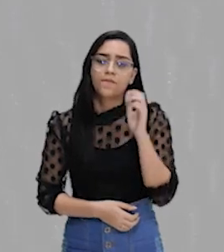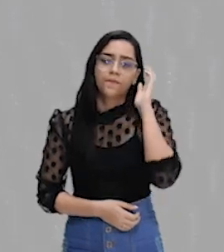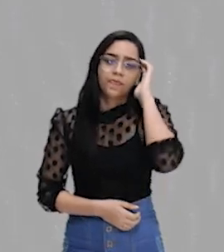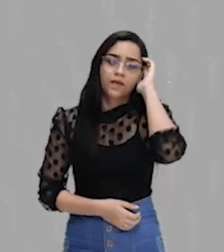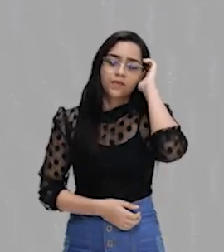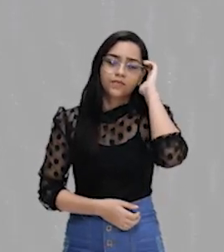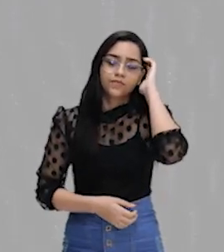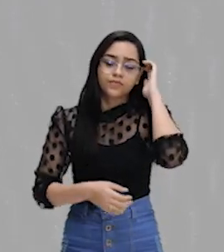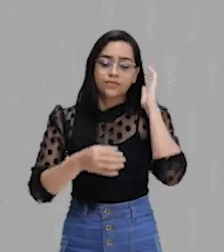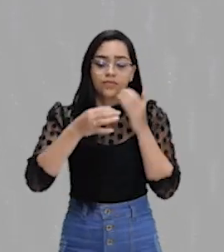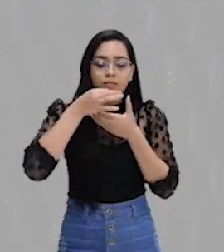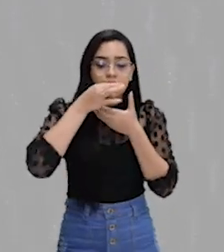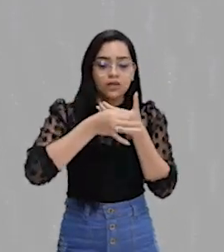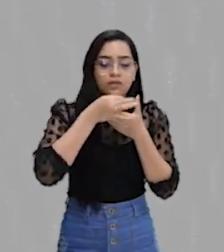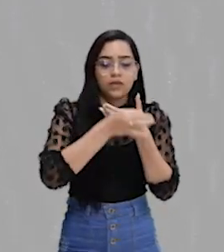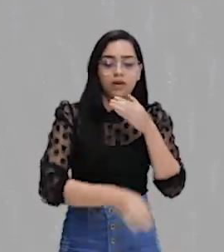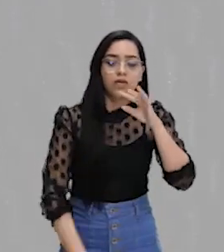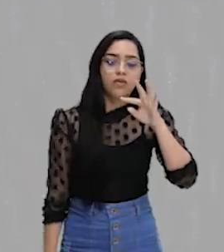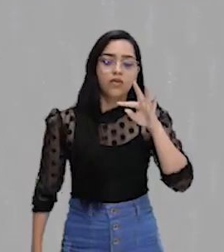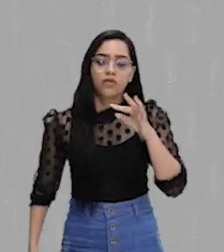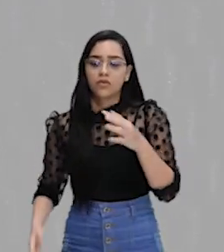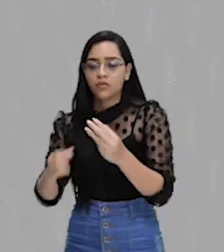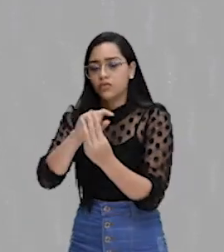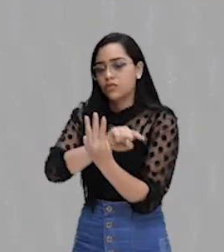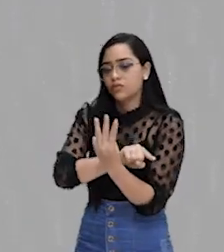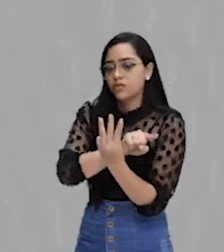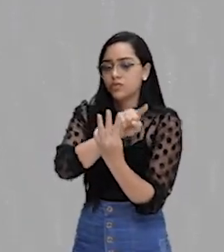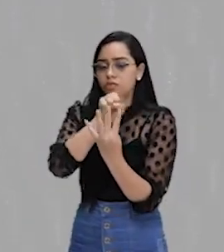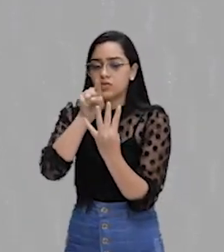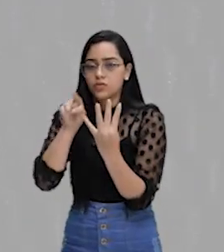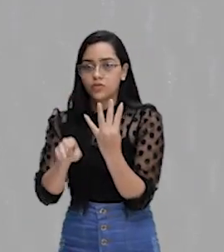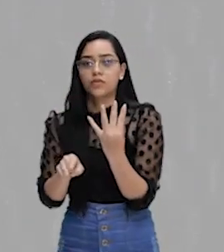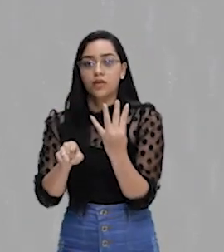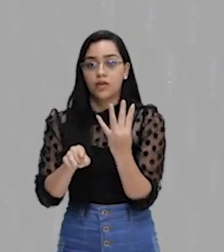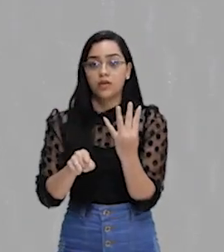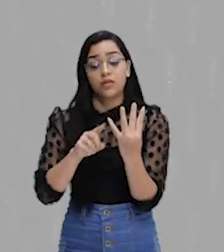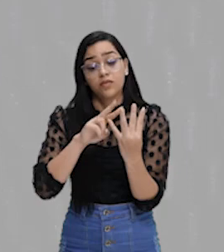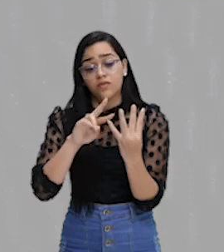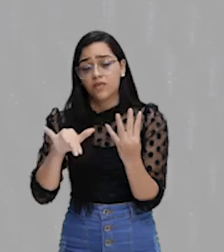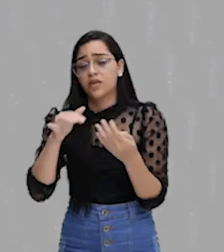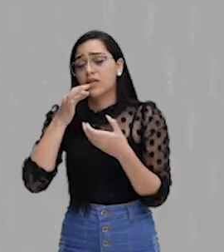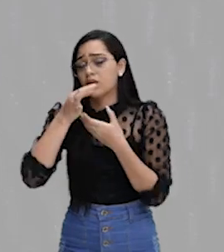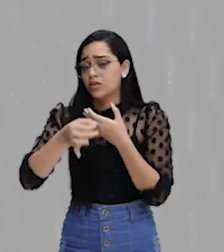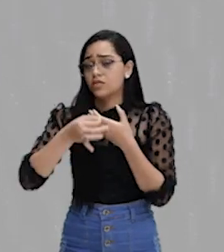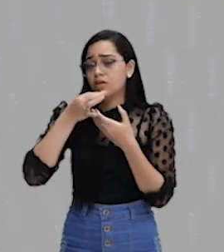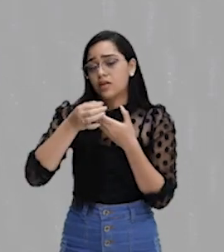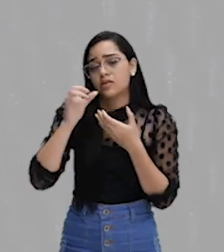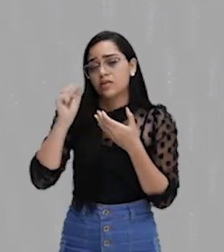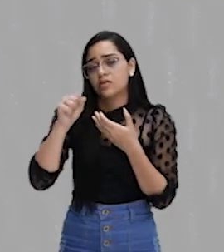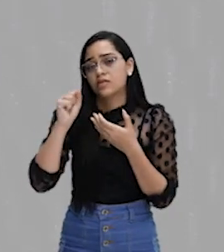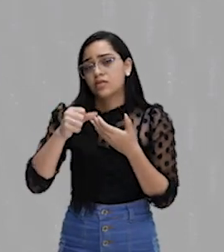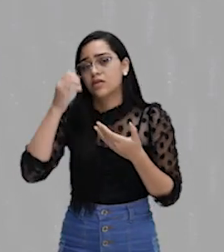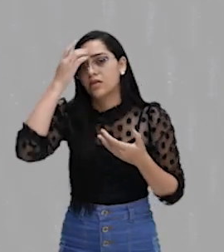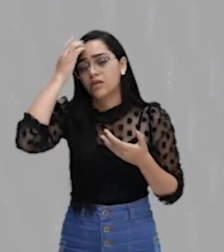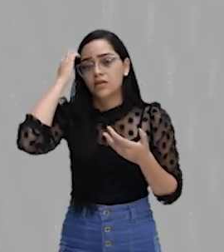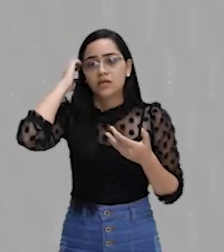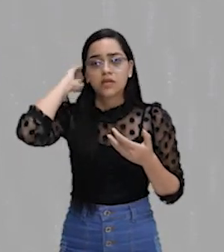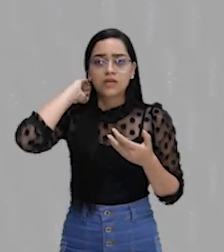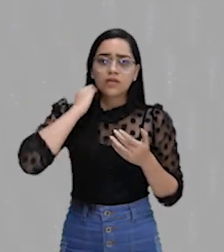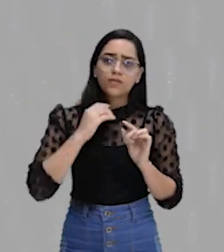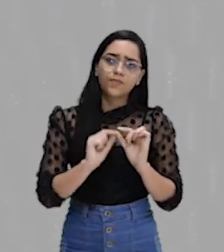o teocentrismo, criticar o geocentrismo, o coletivismo, o misticismo, na verdade,